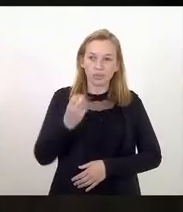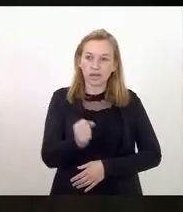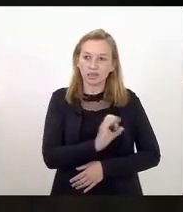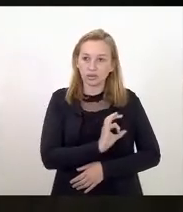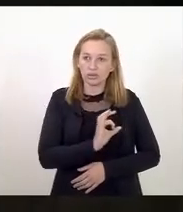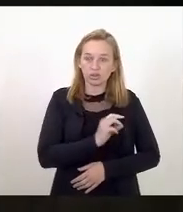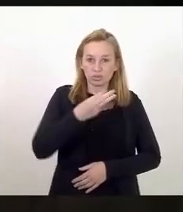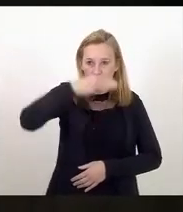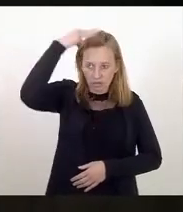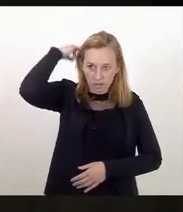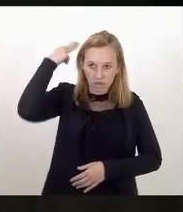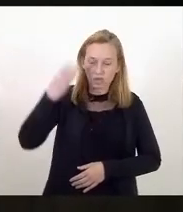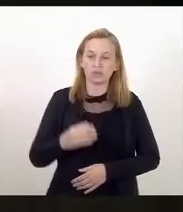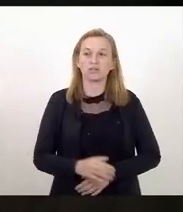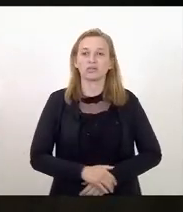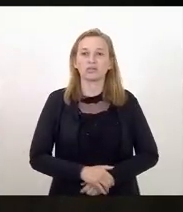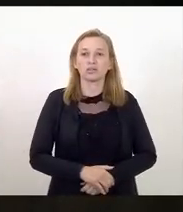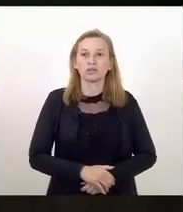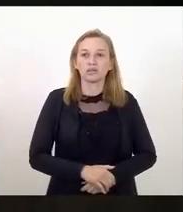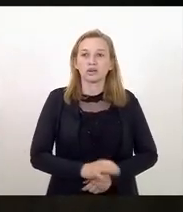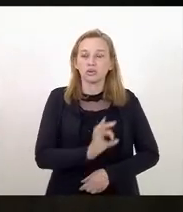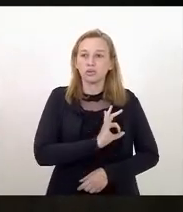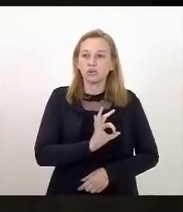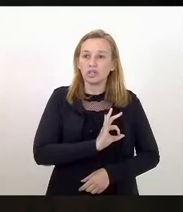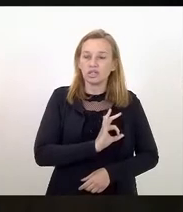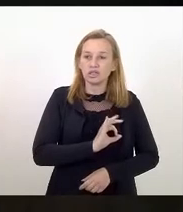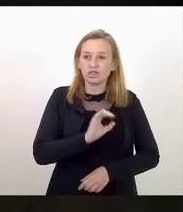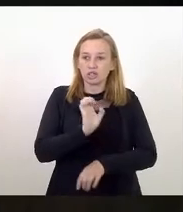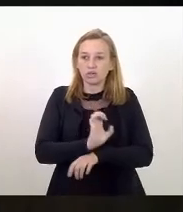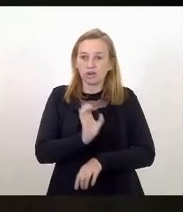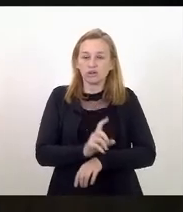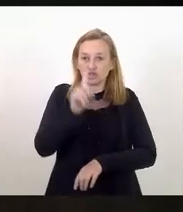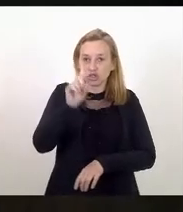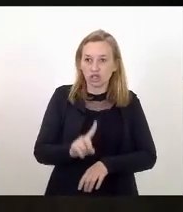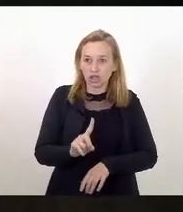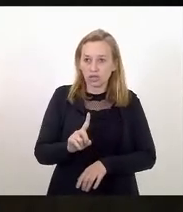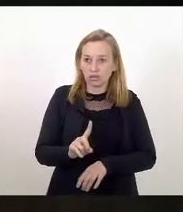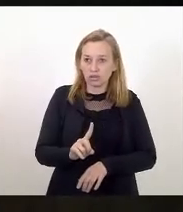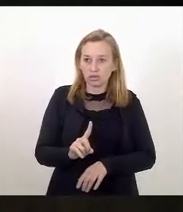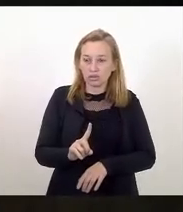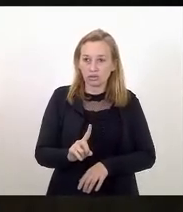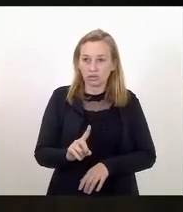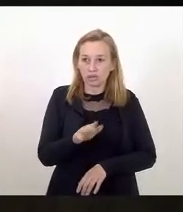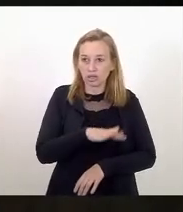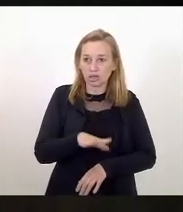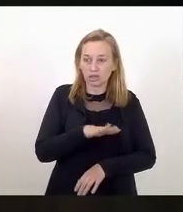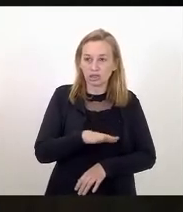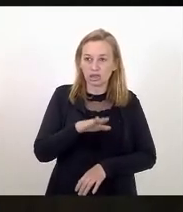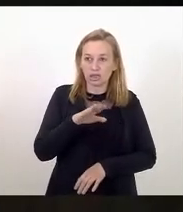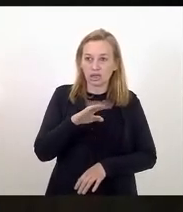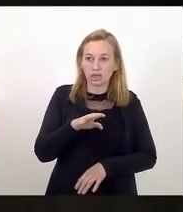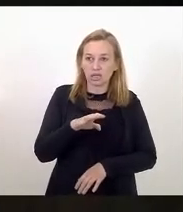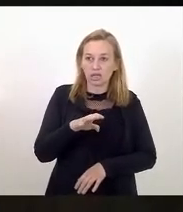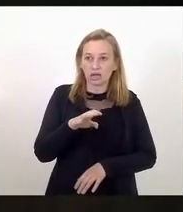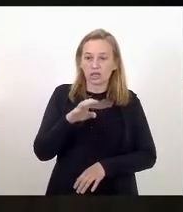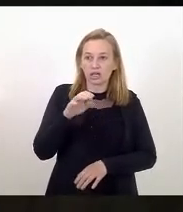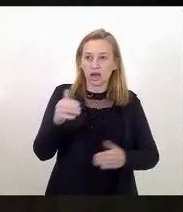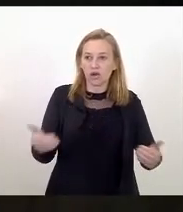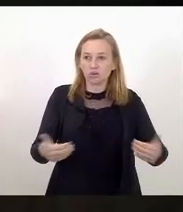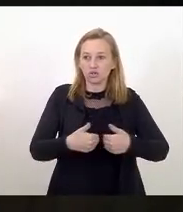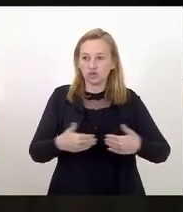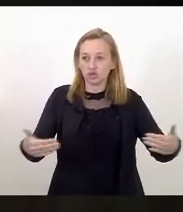Márcio Pacheco que estabelece a política estadual de proteção dos direitos da pessoa com o transtorno do aspecto autista.